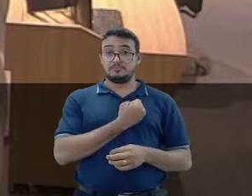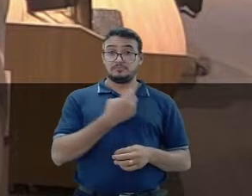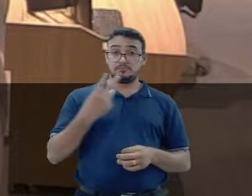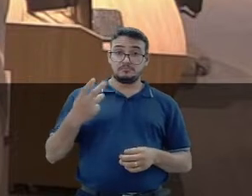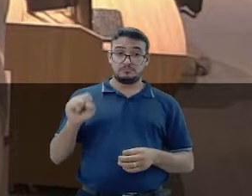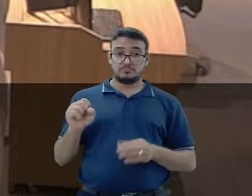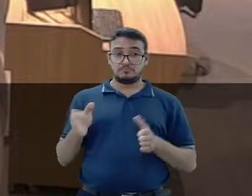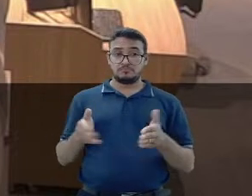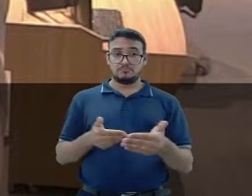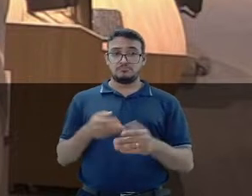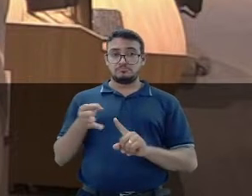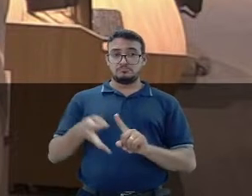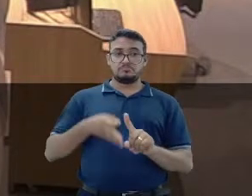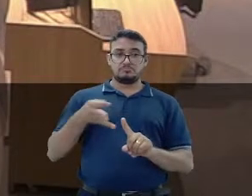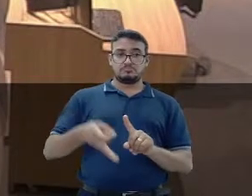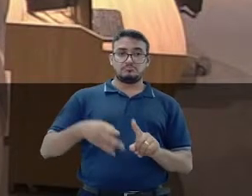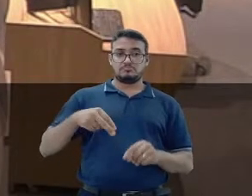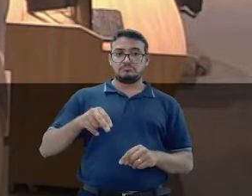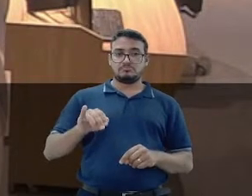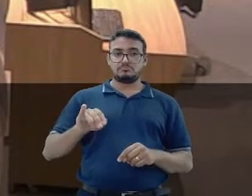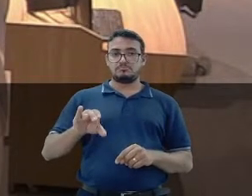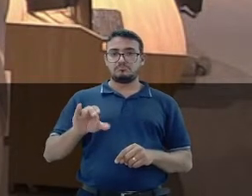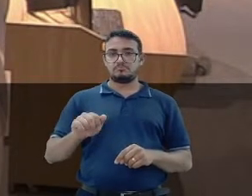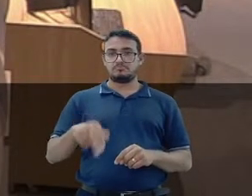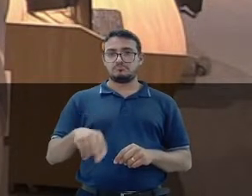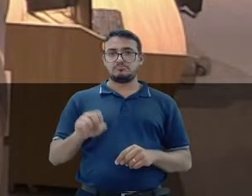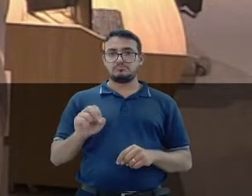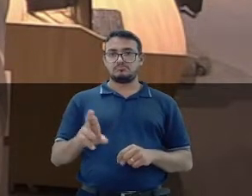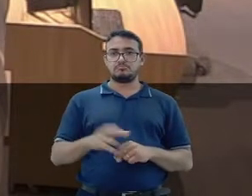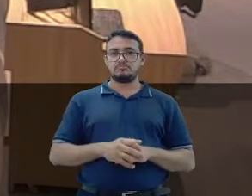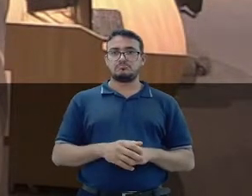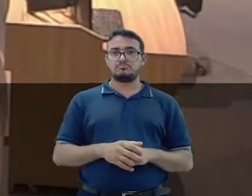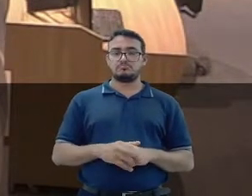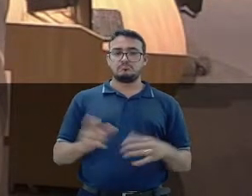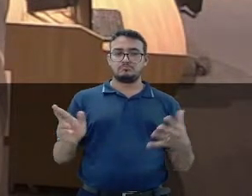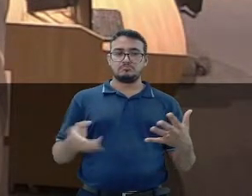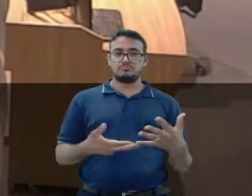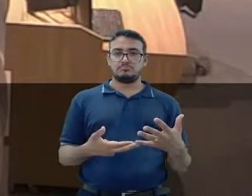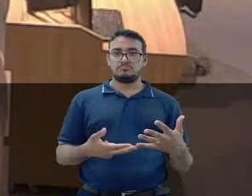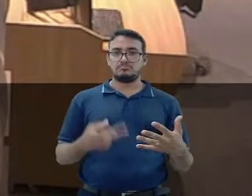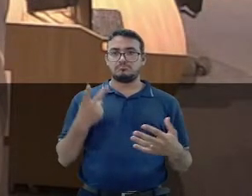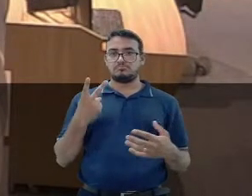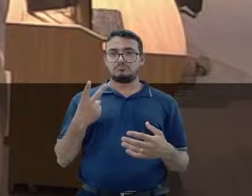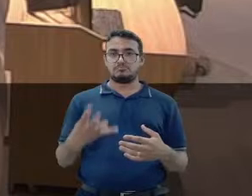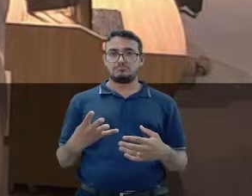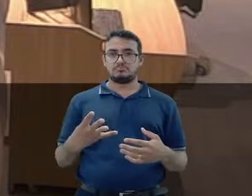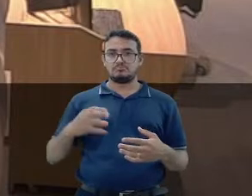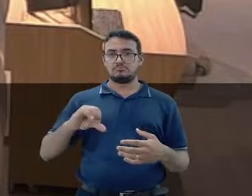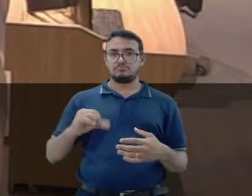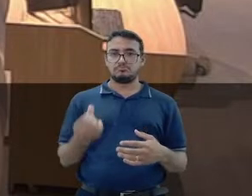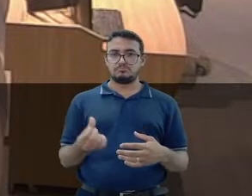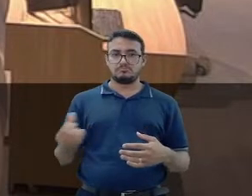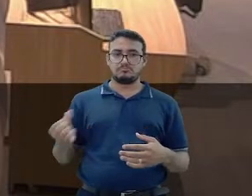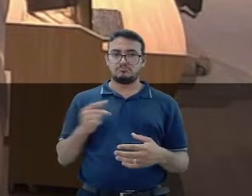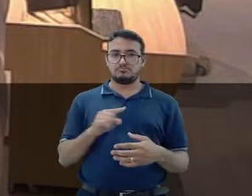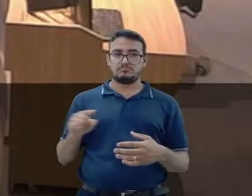da sala do desembargador, Nicanor de Araújo Lima, recurso ordinário 24.966,